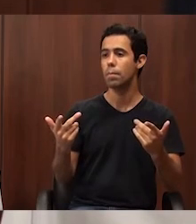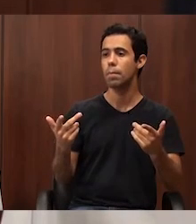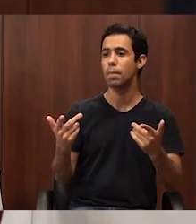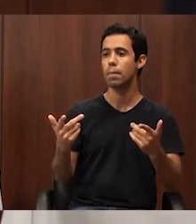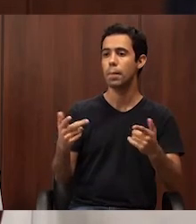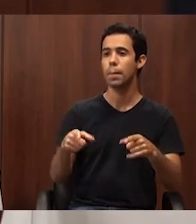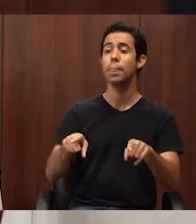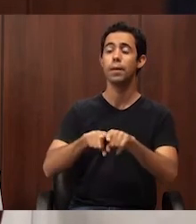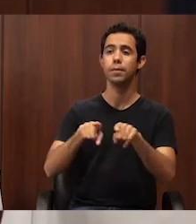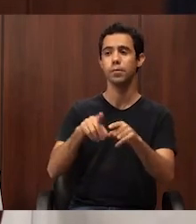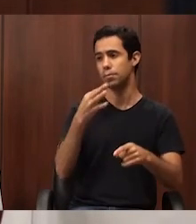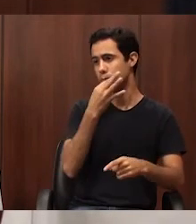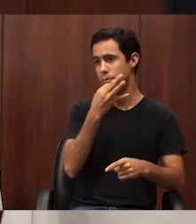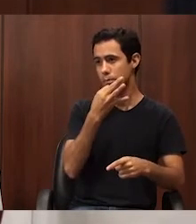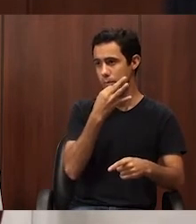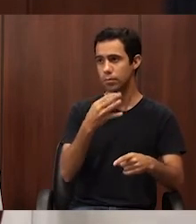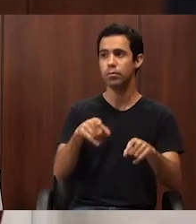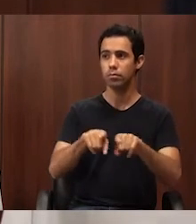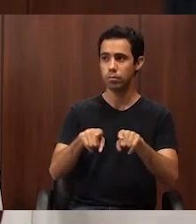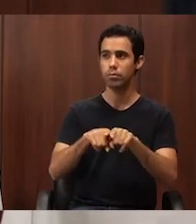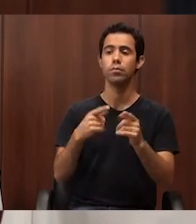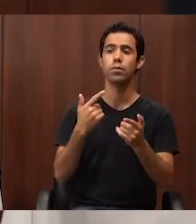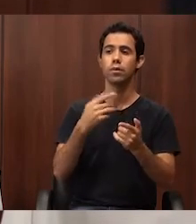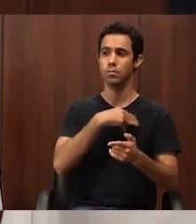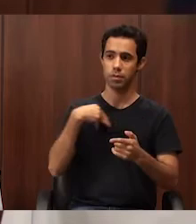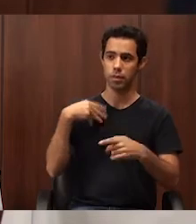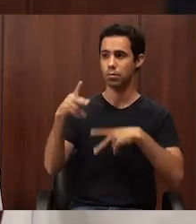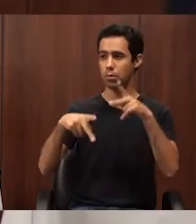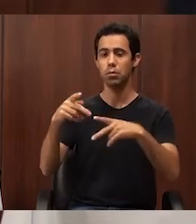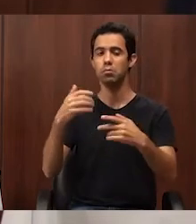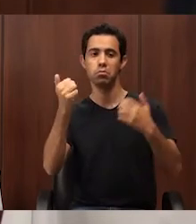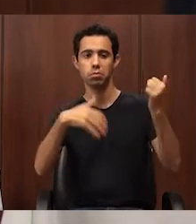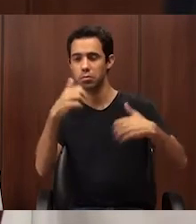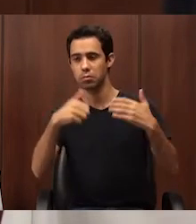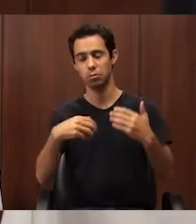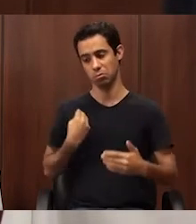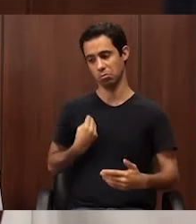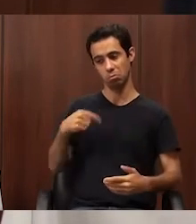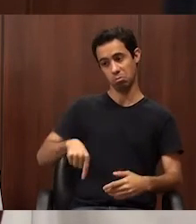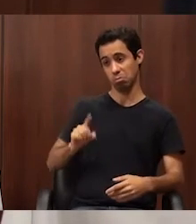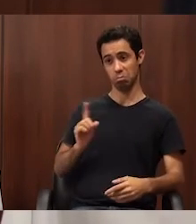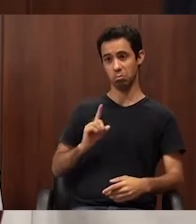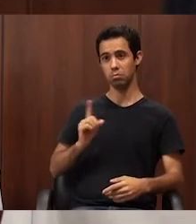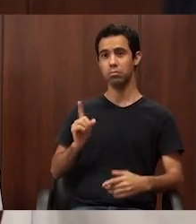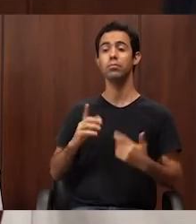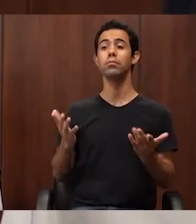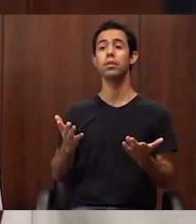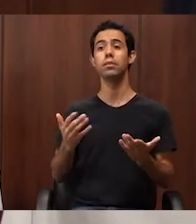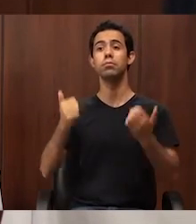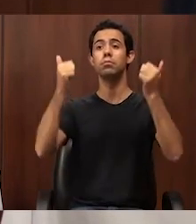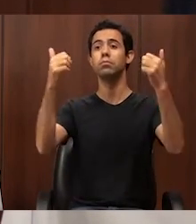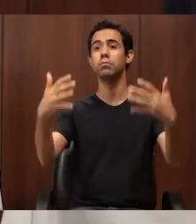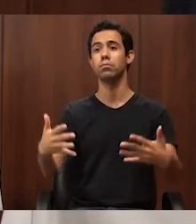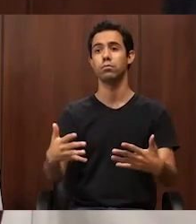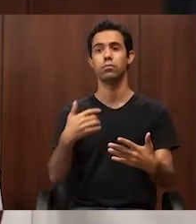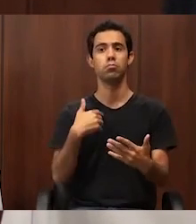até de opinião, como a doutora Luciana falou, o Ministério Público não está aqui, ele não pode se manifestar, mas eu particularmente